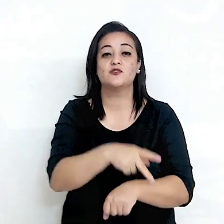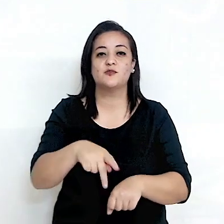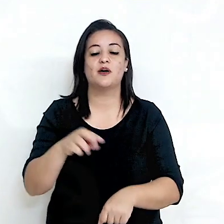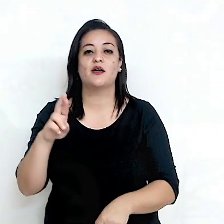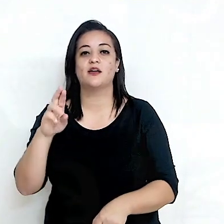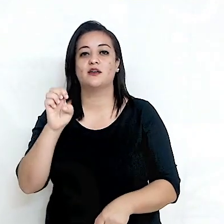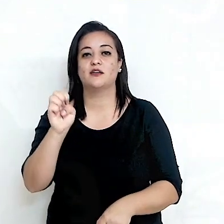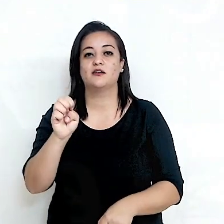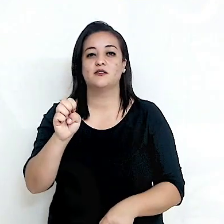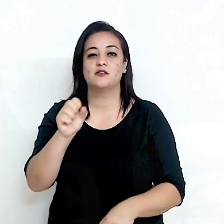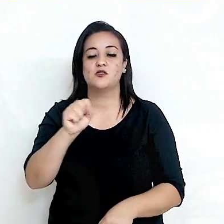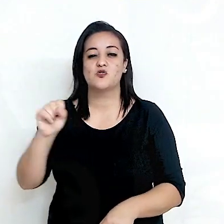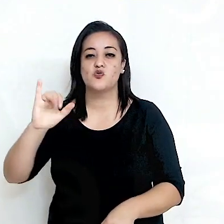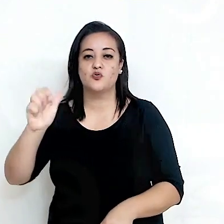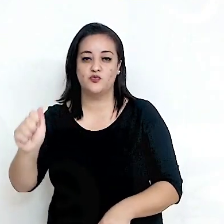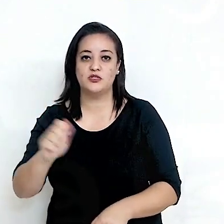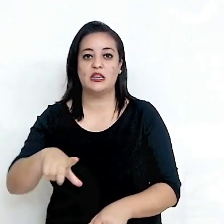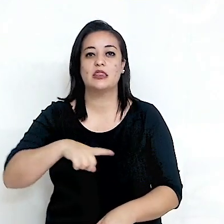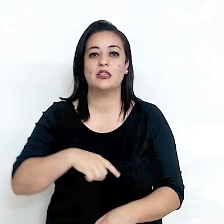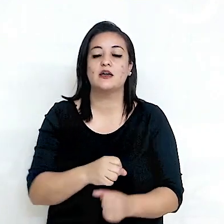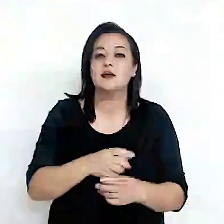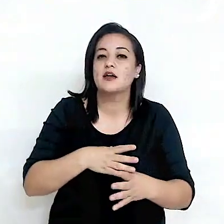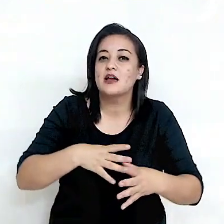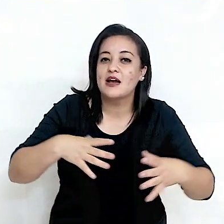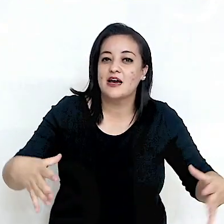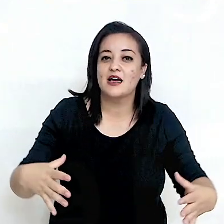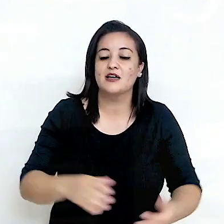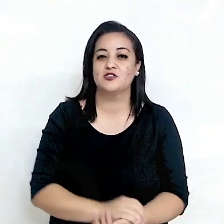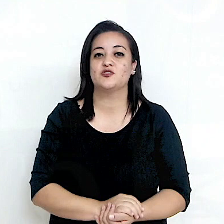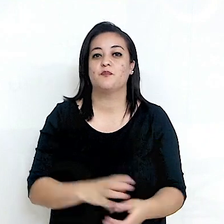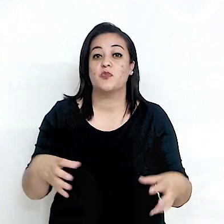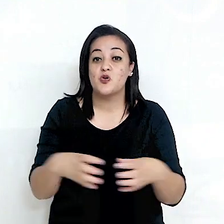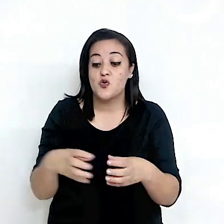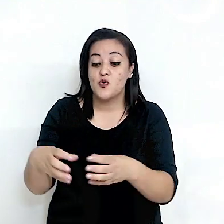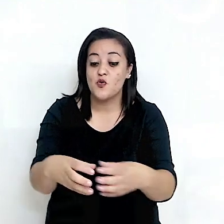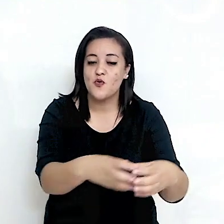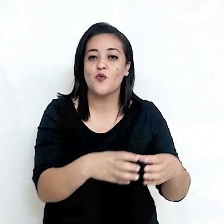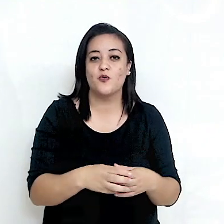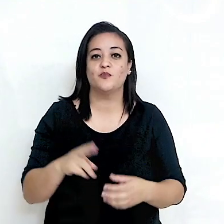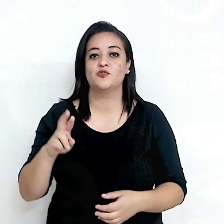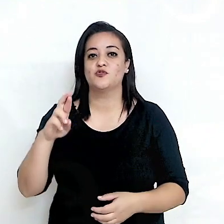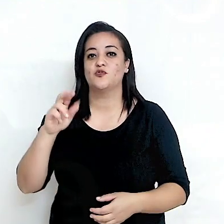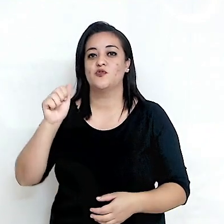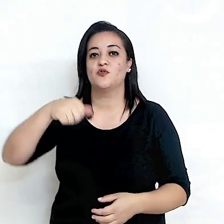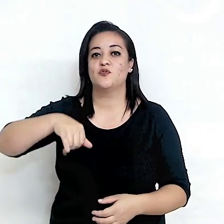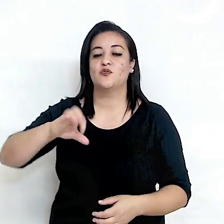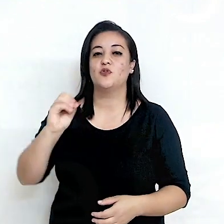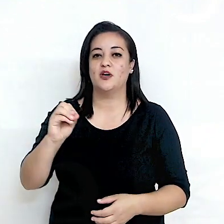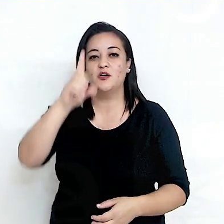são país que detém ao mesmo tempo grandes é reservas de urânio e o domínio do